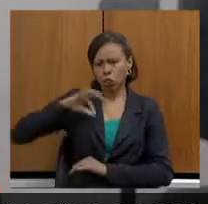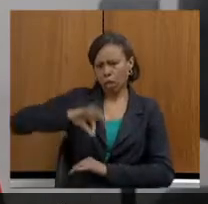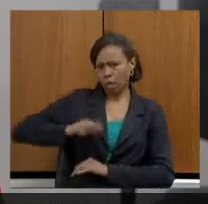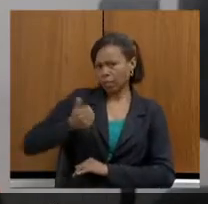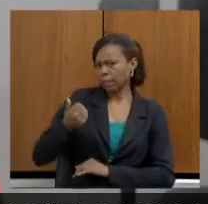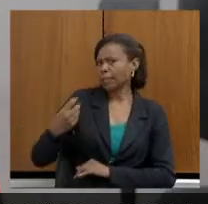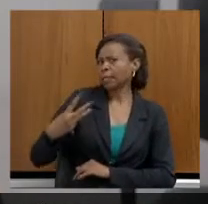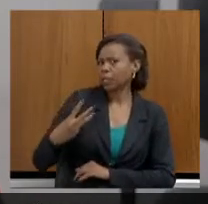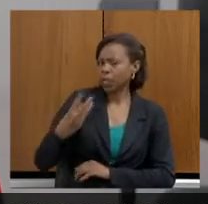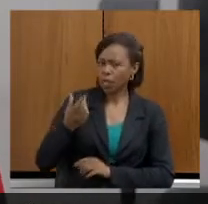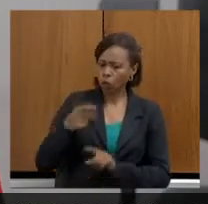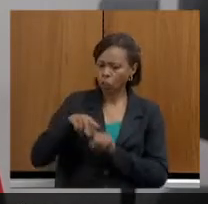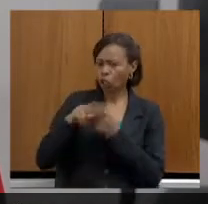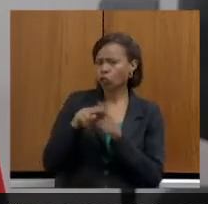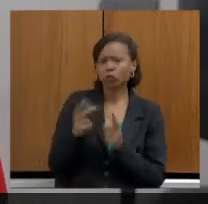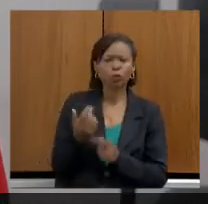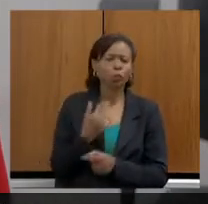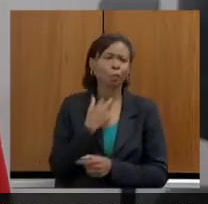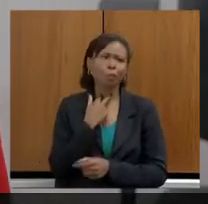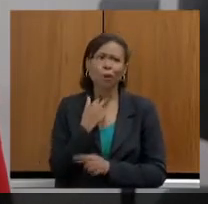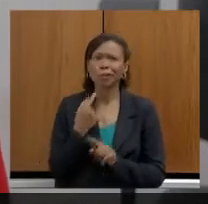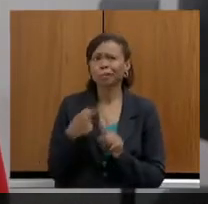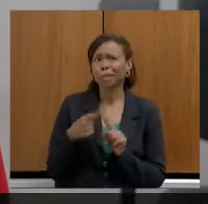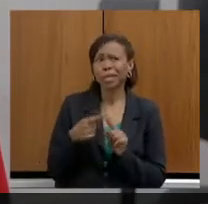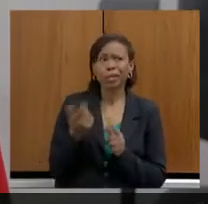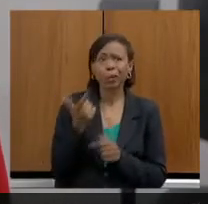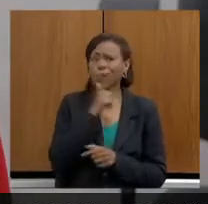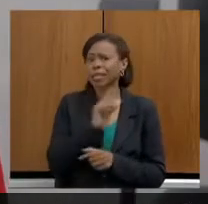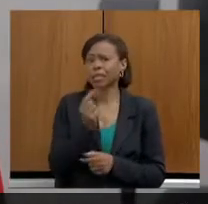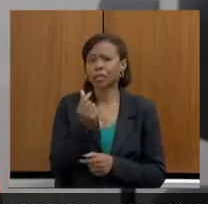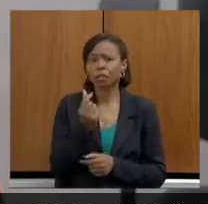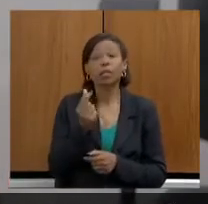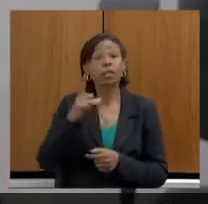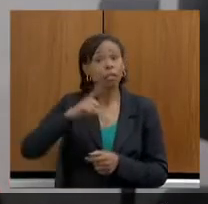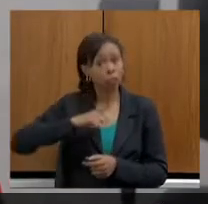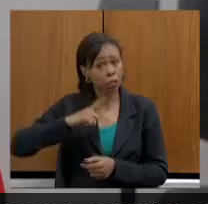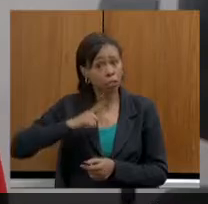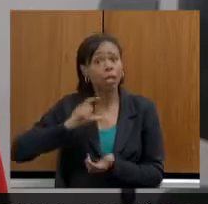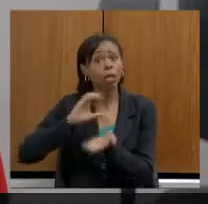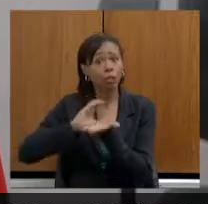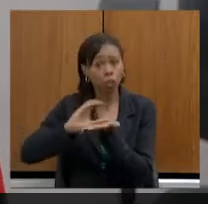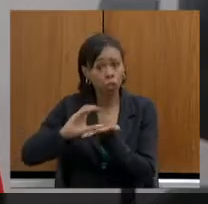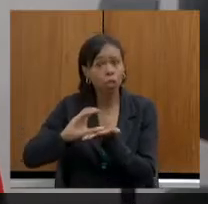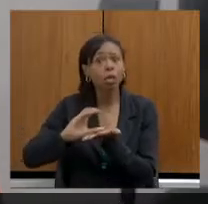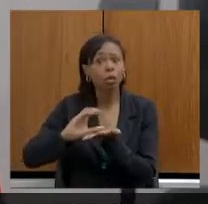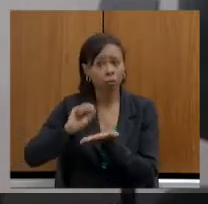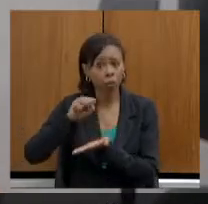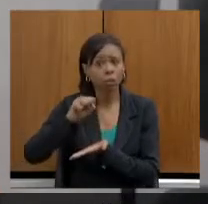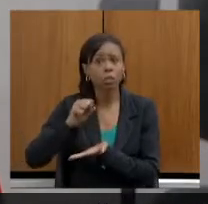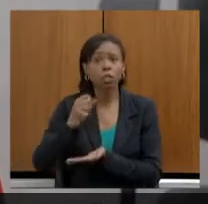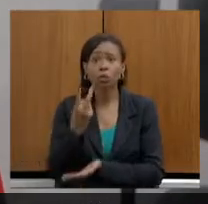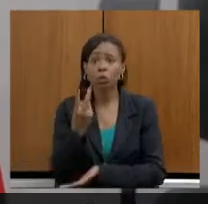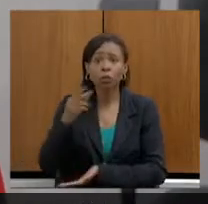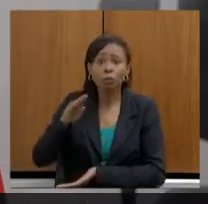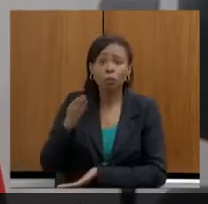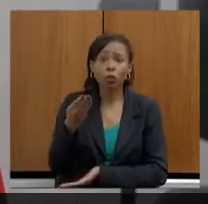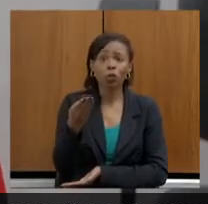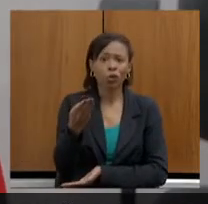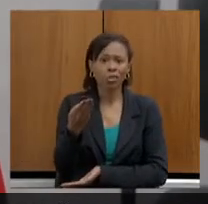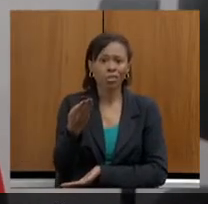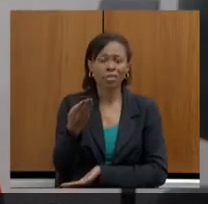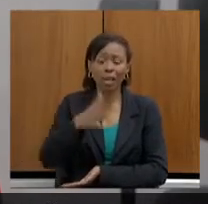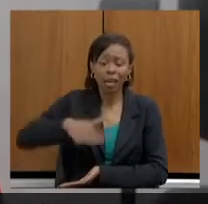Por que então a gente não consegue bancar mas tem dinheiro para bancar a gente que são Dois Bilhões são quatro folhas da